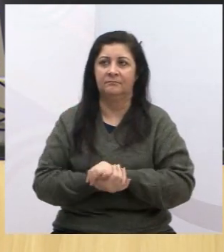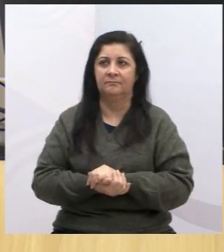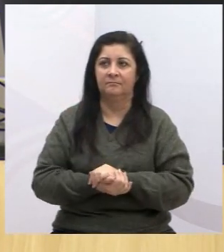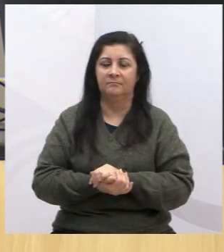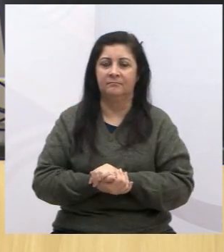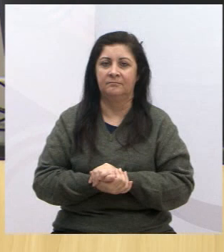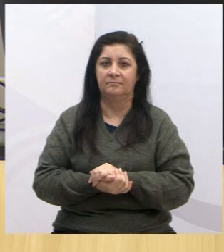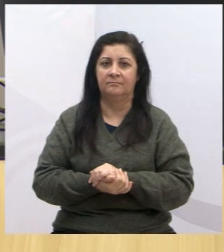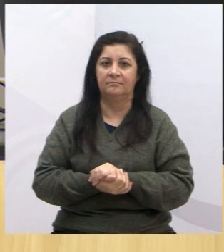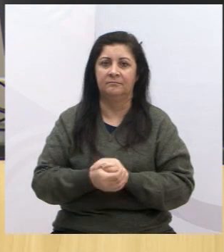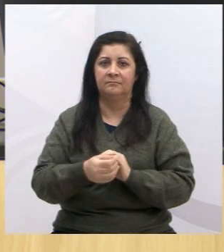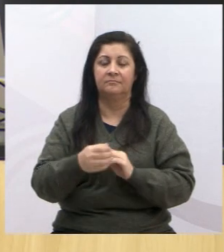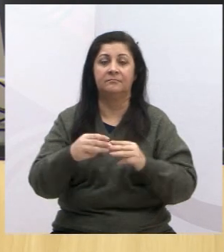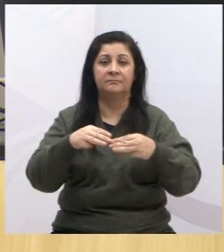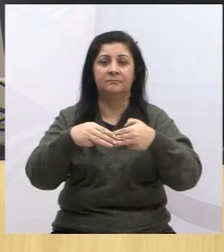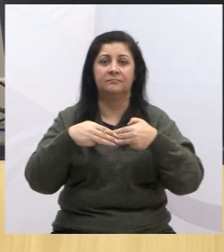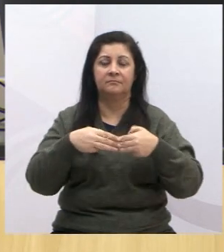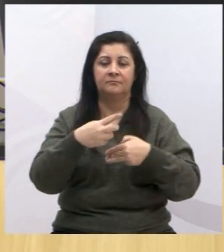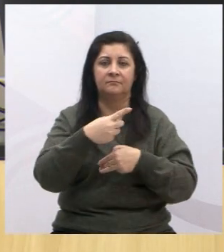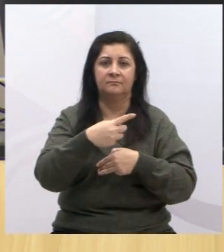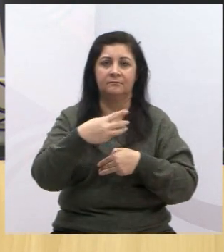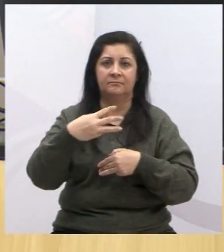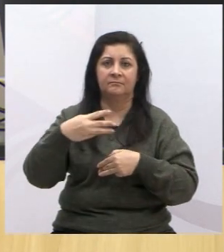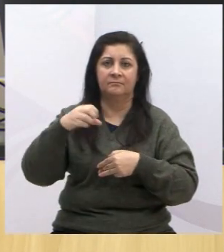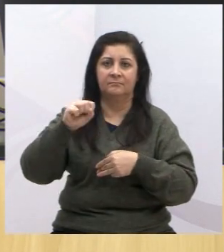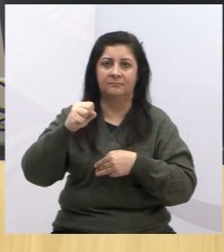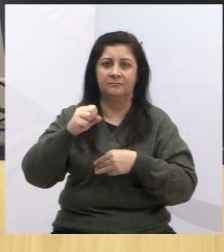Moção 138. Requeremos a excelente senhor